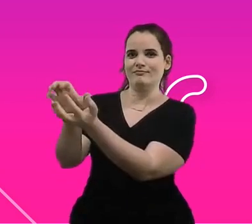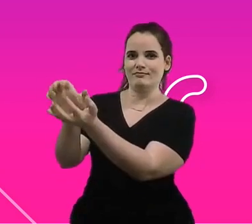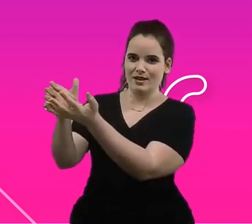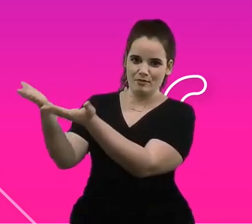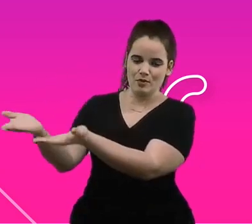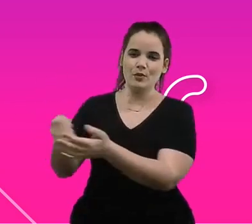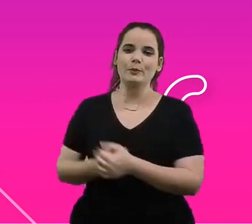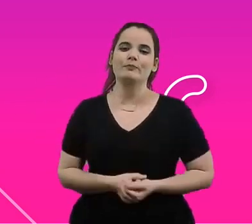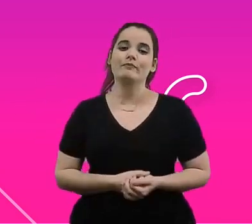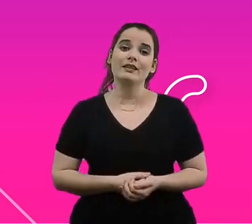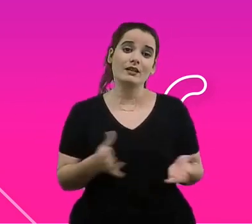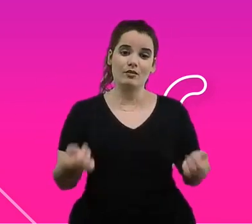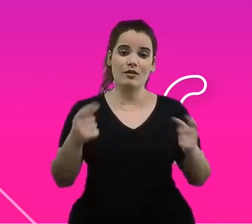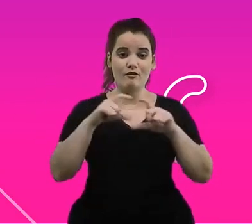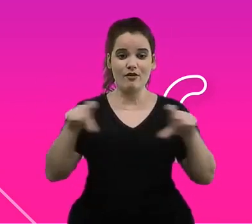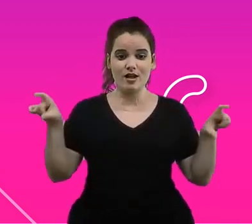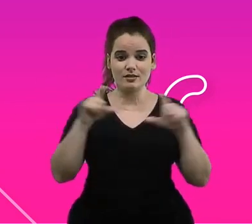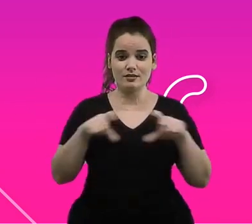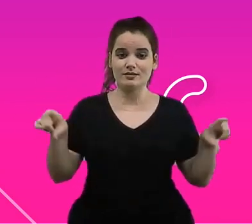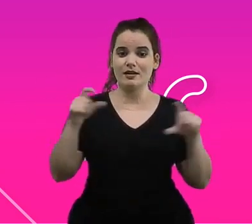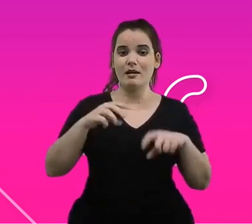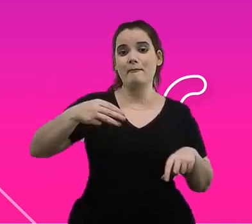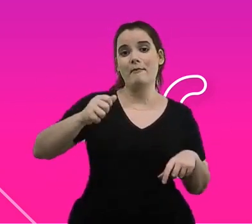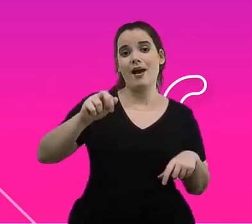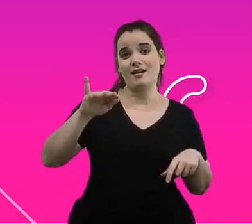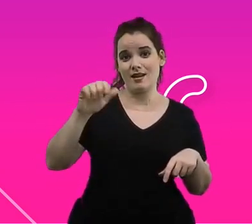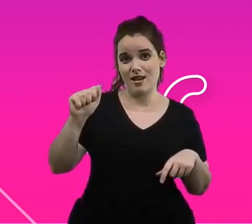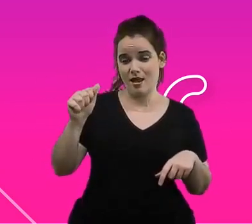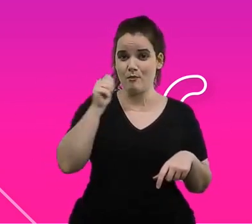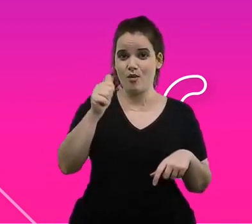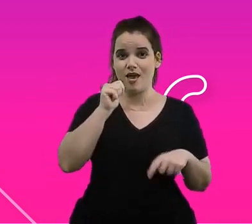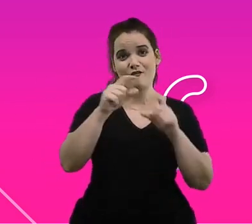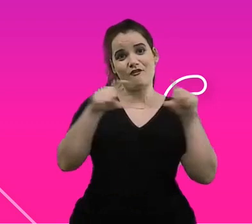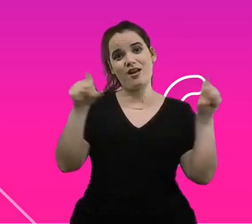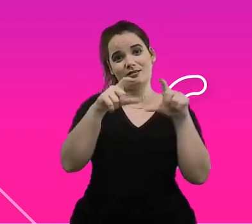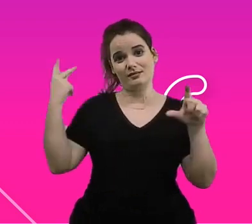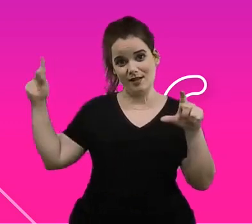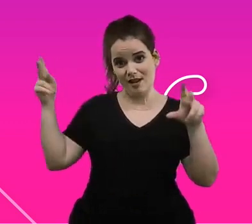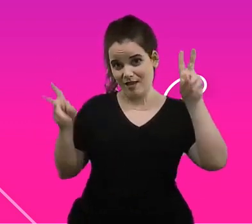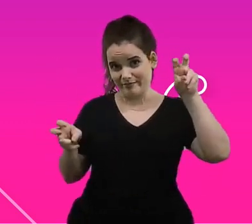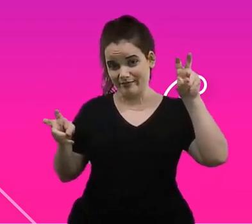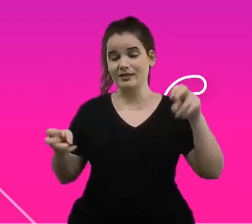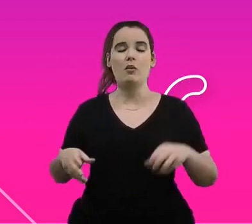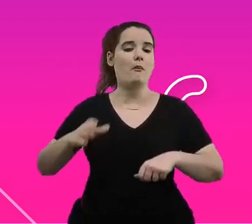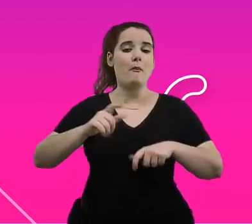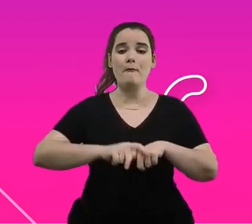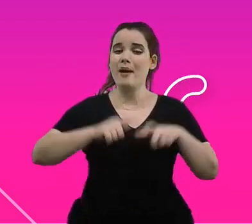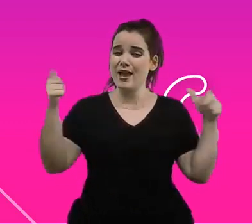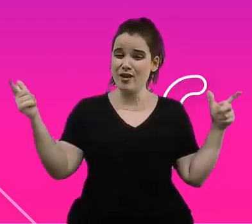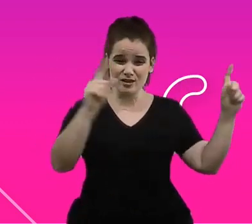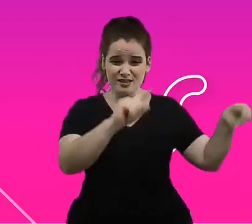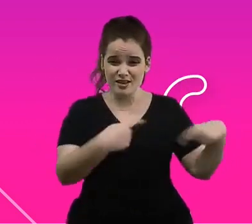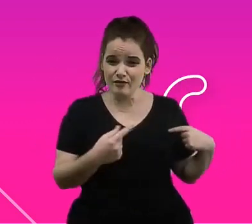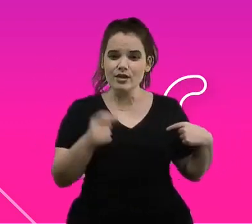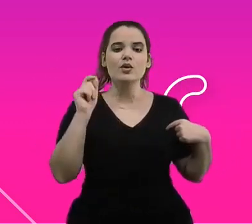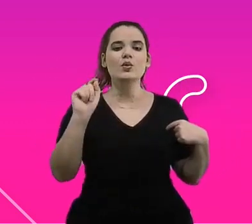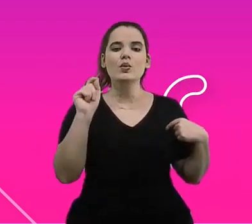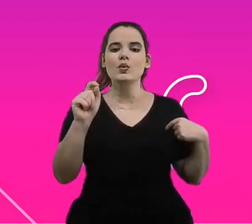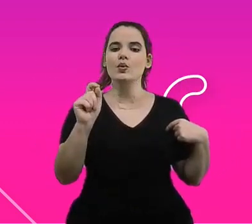SGB foi o de consolidar uma plataforma confiável de dados e de informações para apoiar a tomada de decisão das